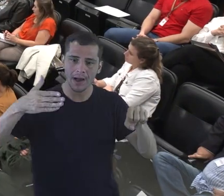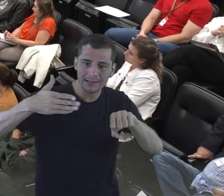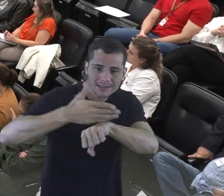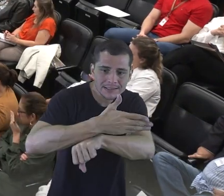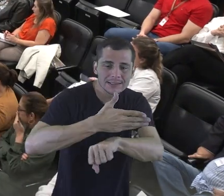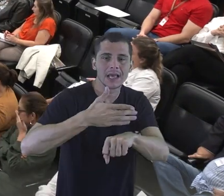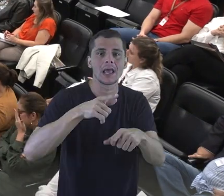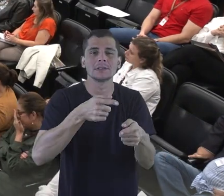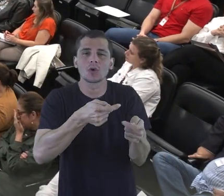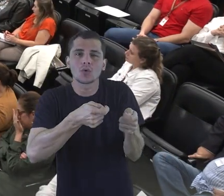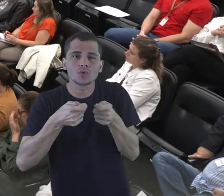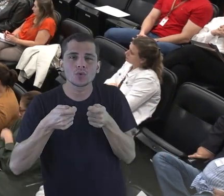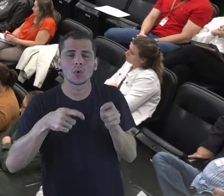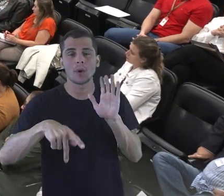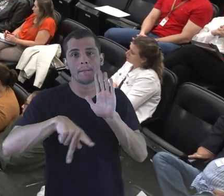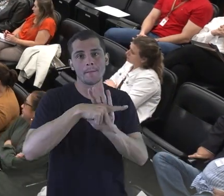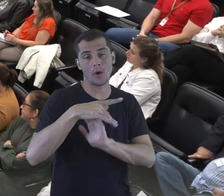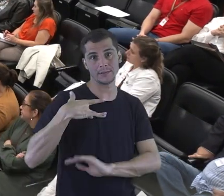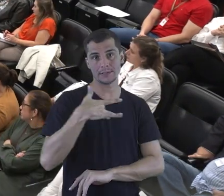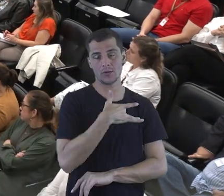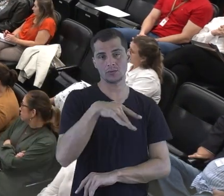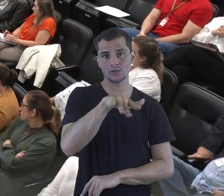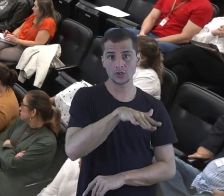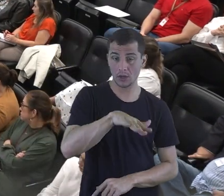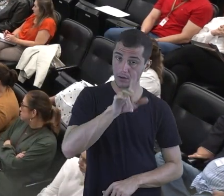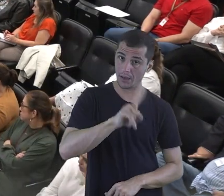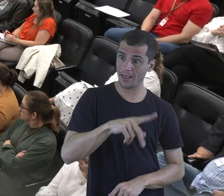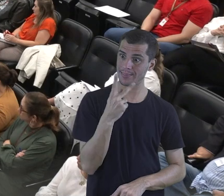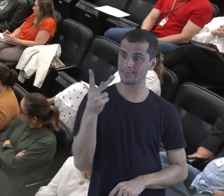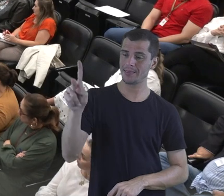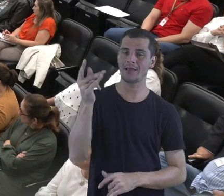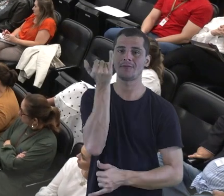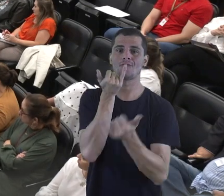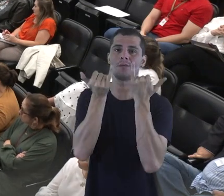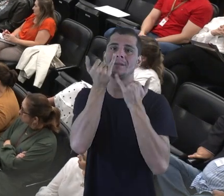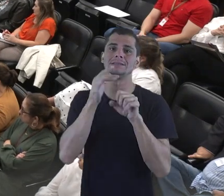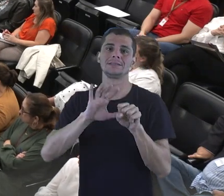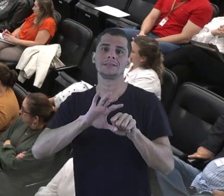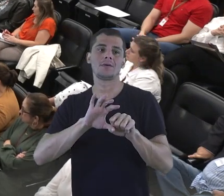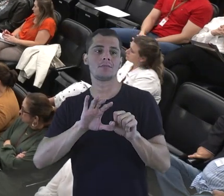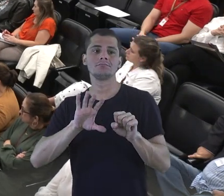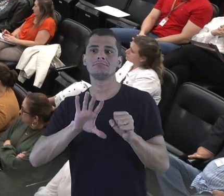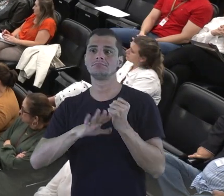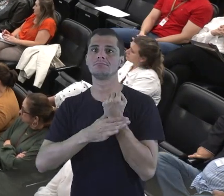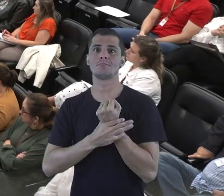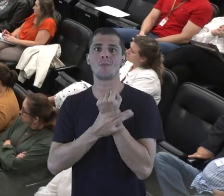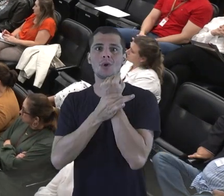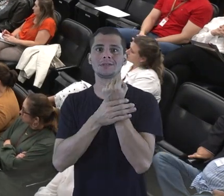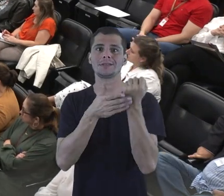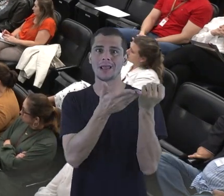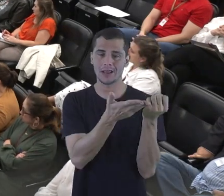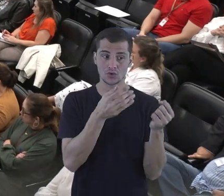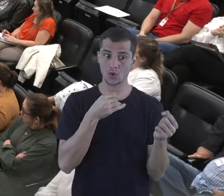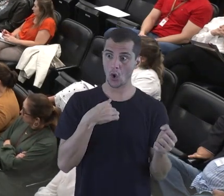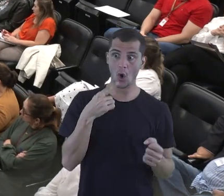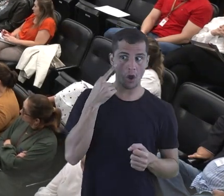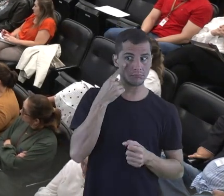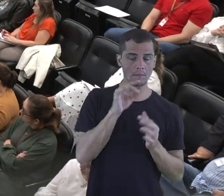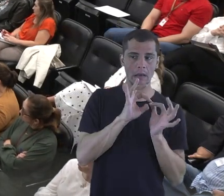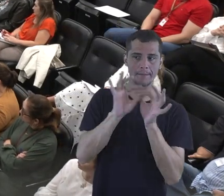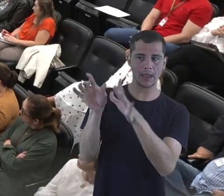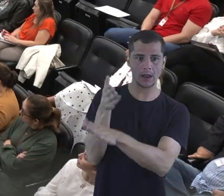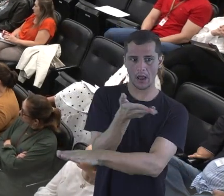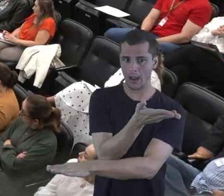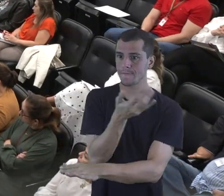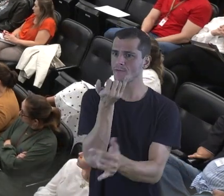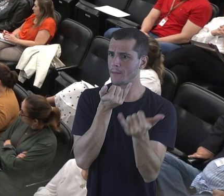área de saúde é inclusive uma forma de proteger o dado você vai dizer olha eu vou te liberar a informação os dados são esses e para